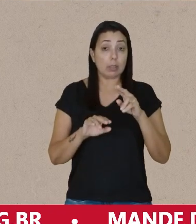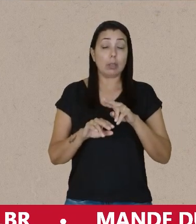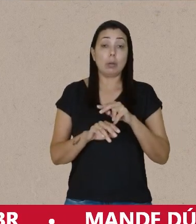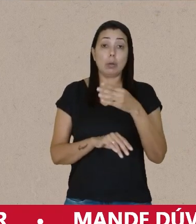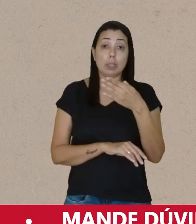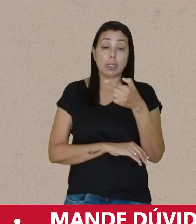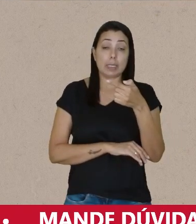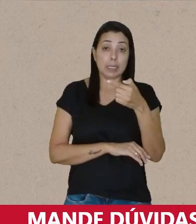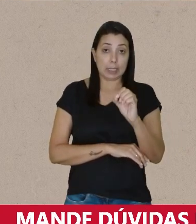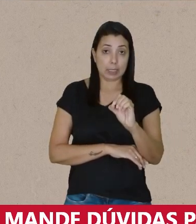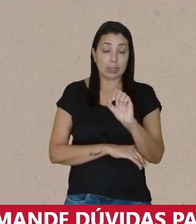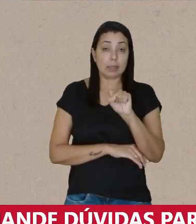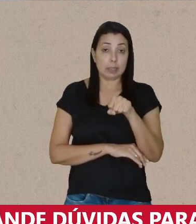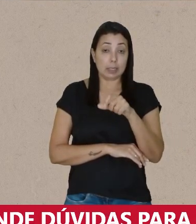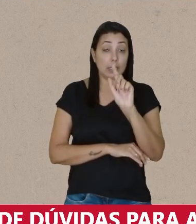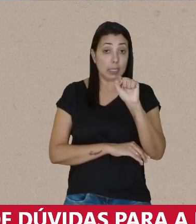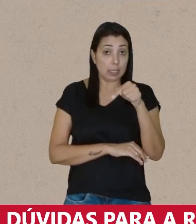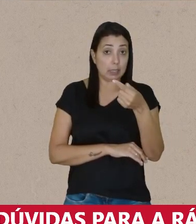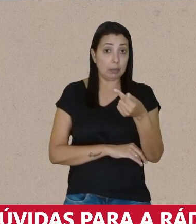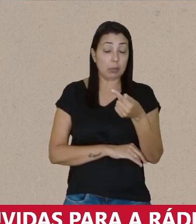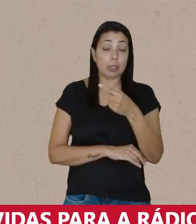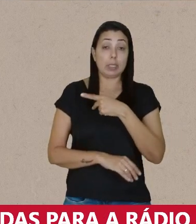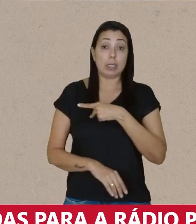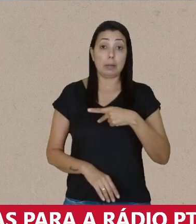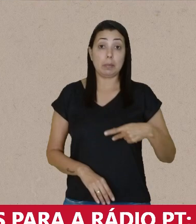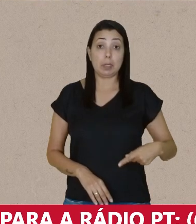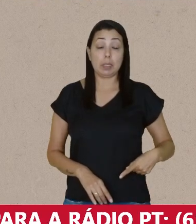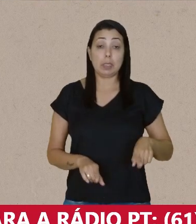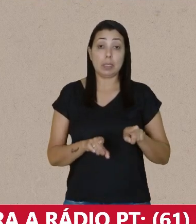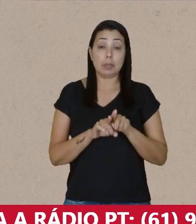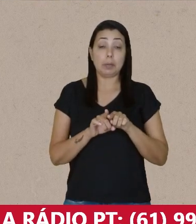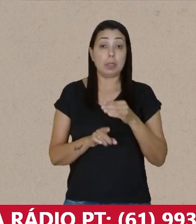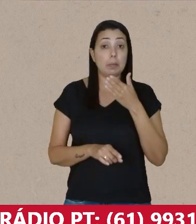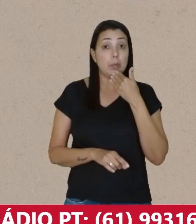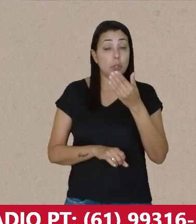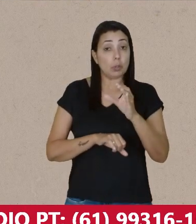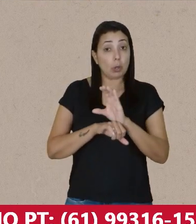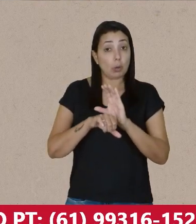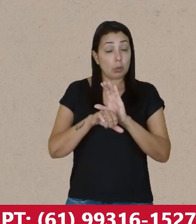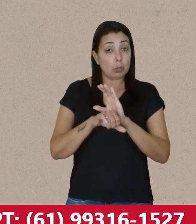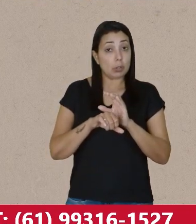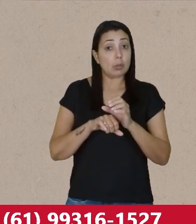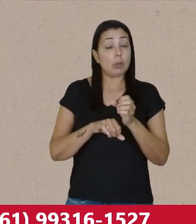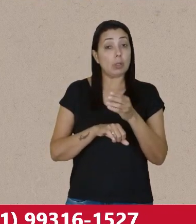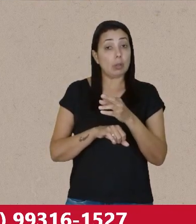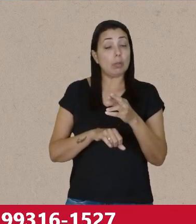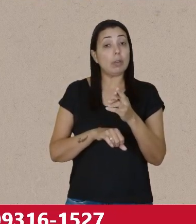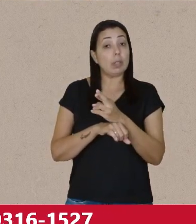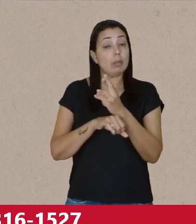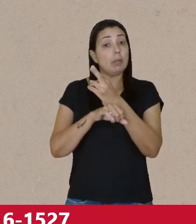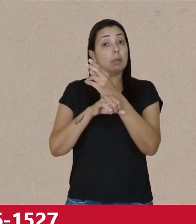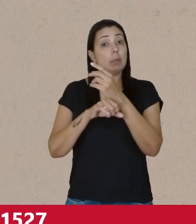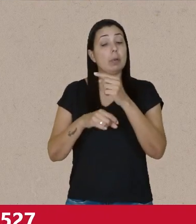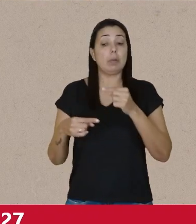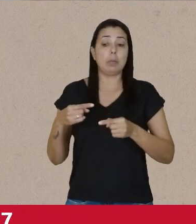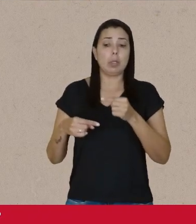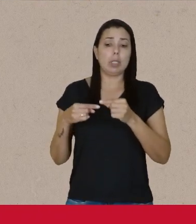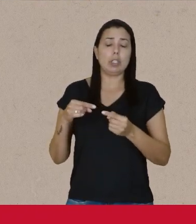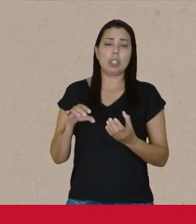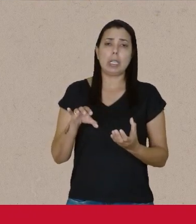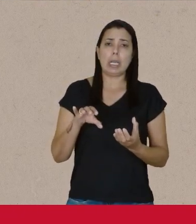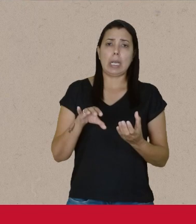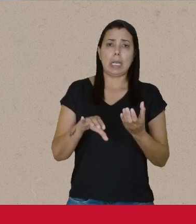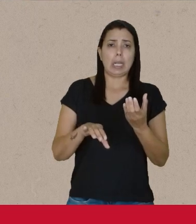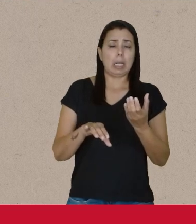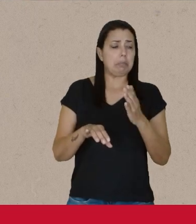470, chamada mensalão. E depois a nossa presidente pediu uma constituição exclusiva para a reforma política. A Câmara e o Senado e as elites